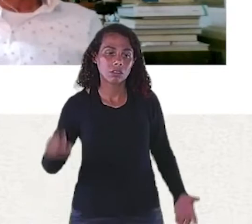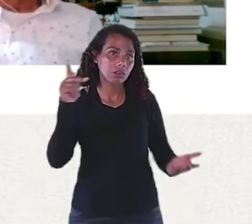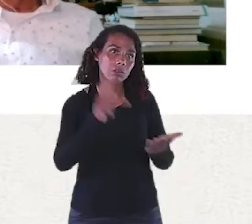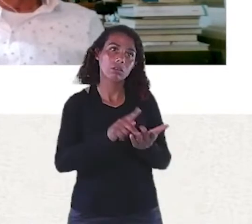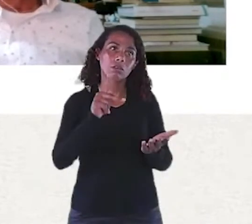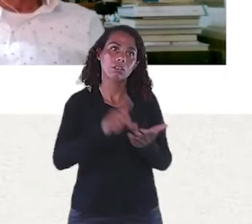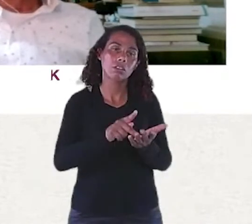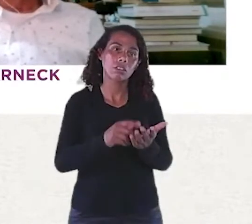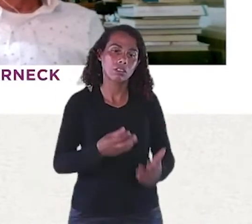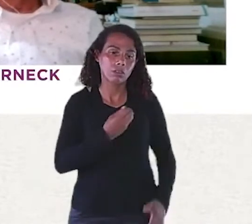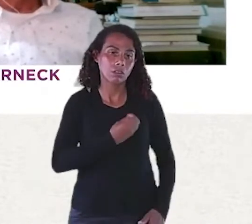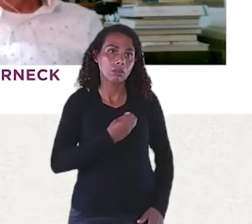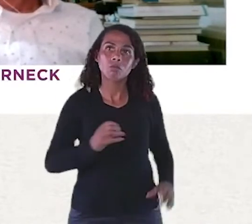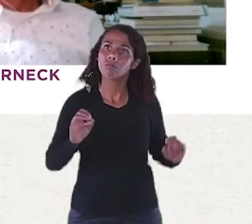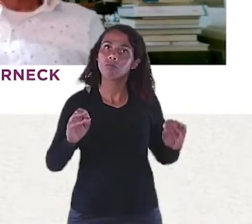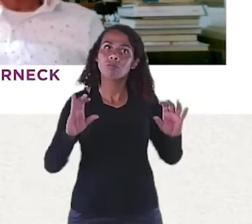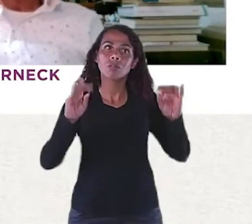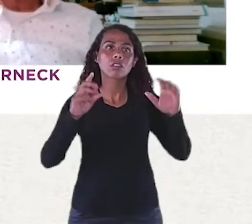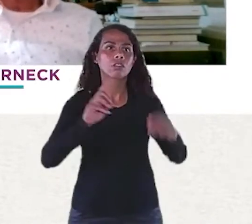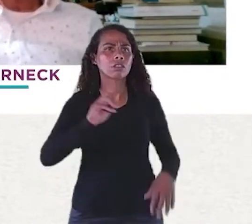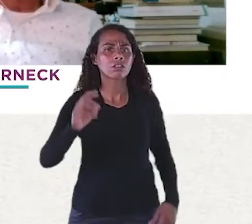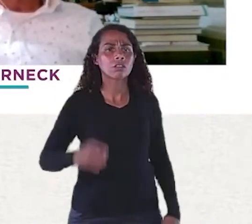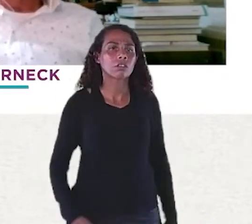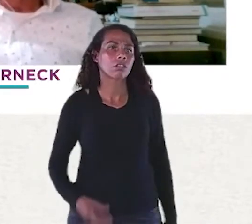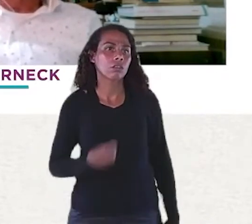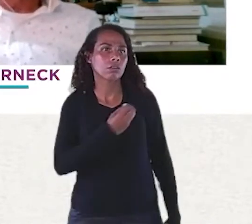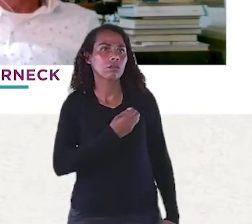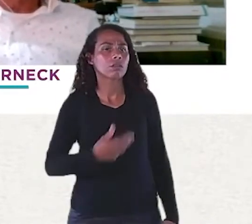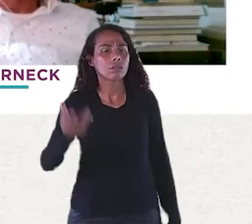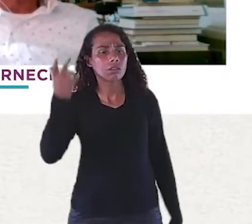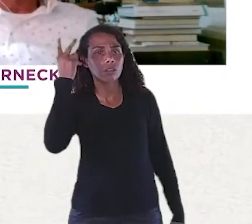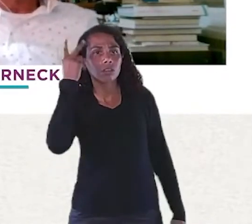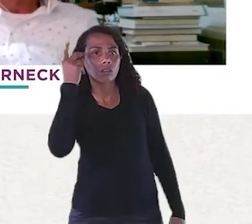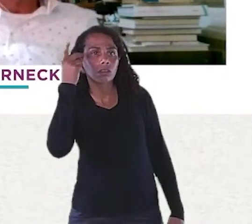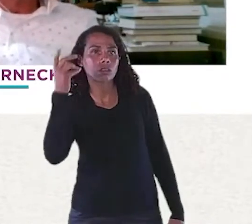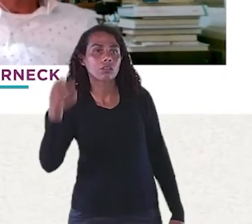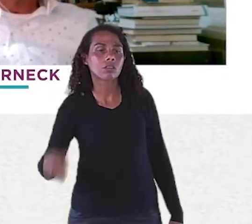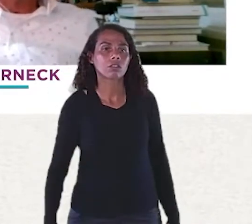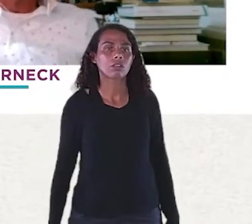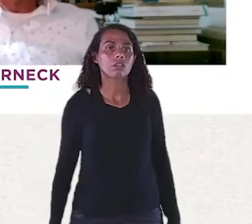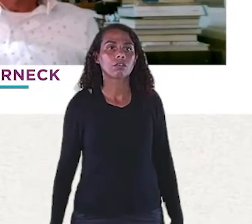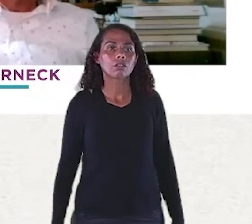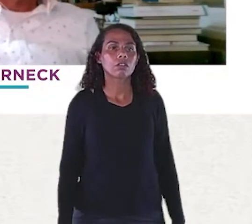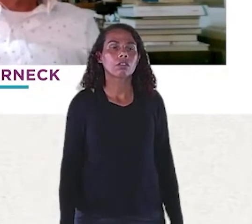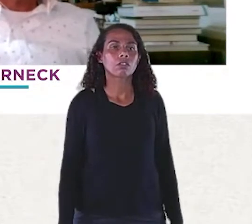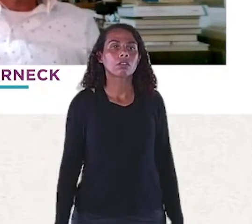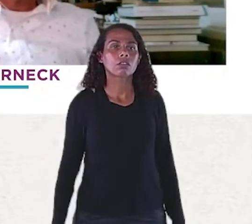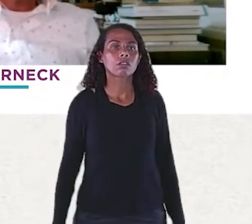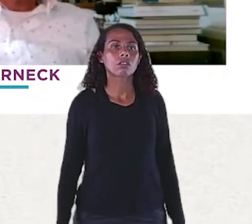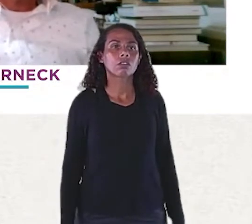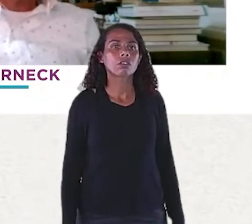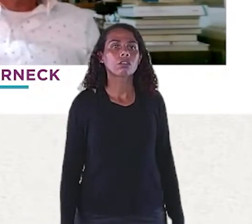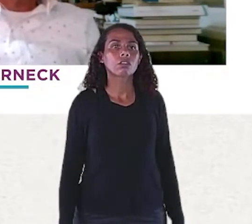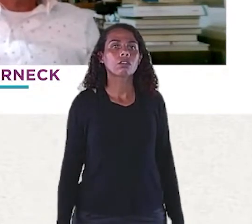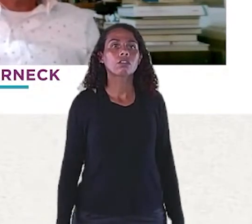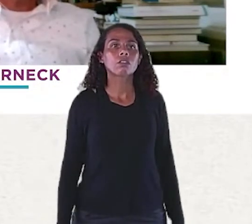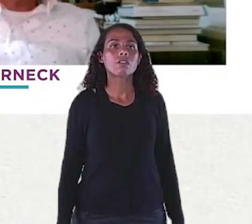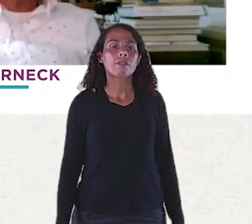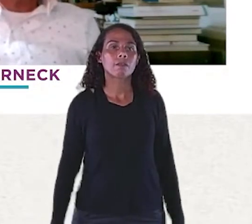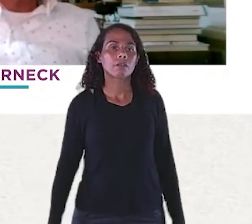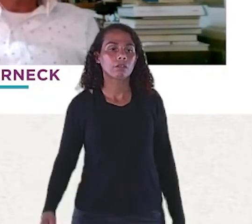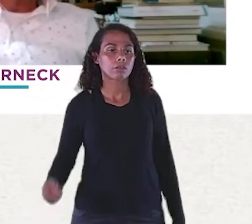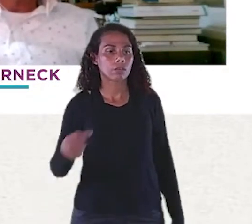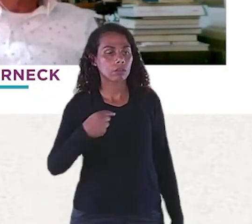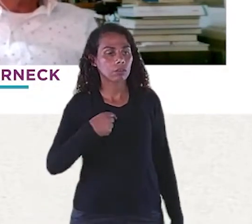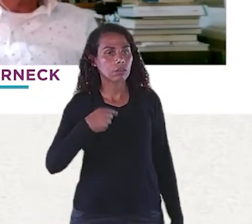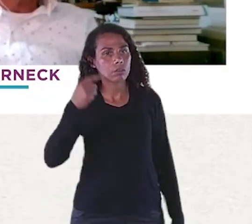o biógrafo, não é mesmo? Ao mesmo tempo em que reforça uma impressão que eu tenho de que o